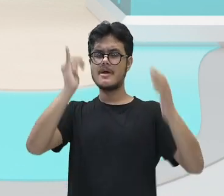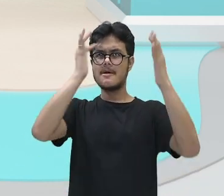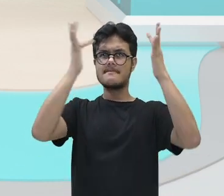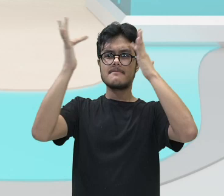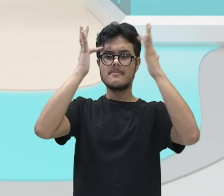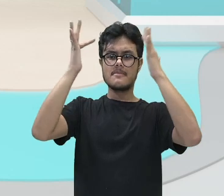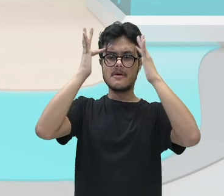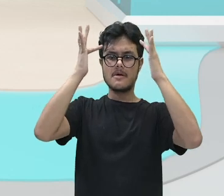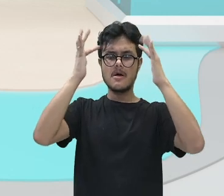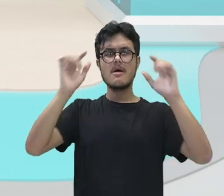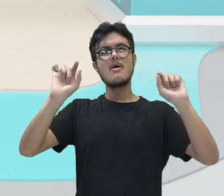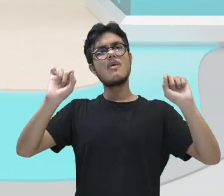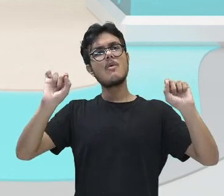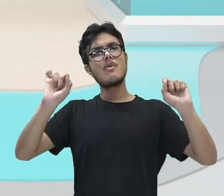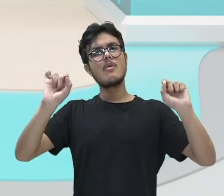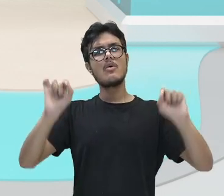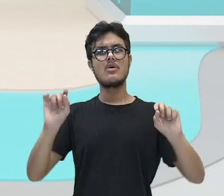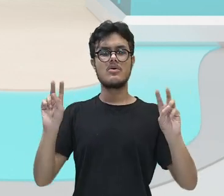naquela história